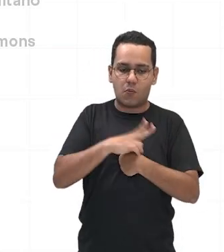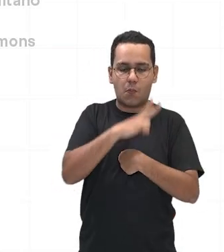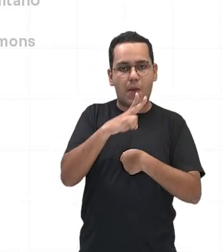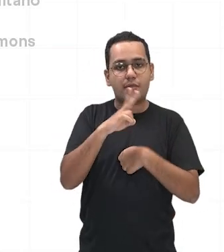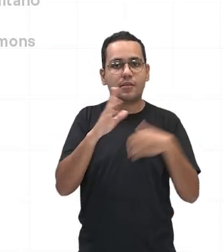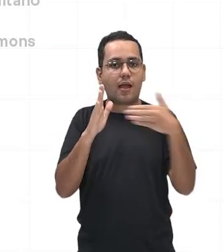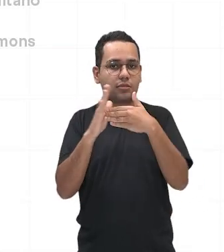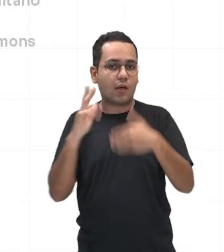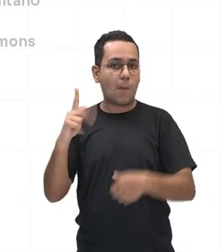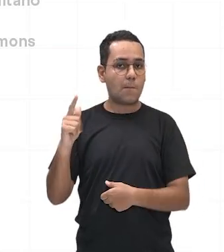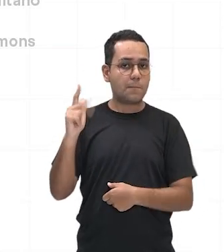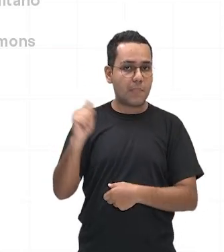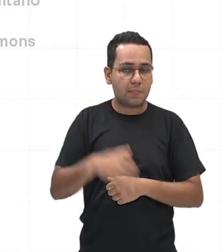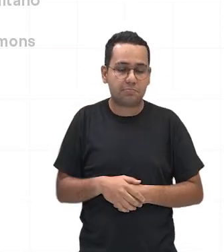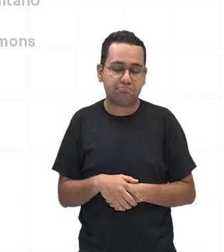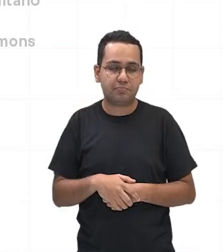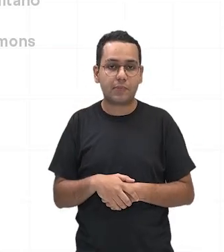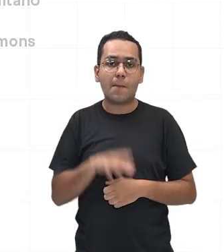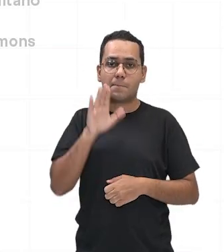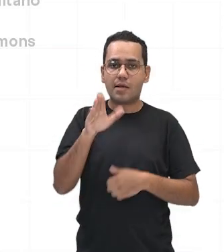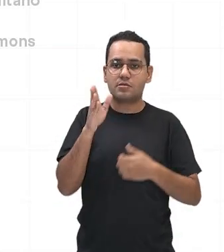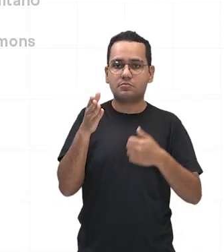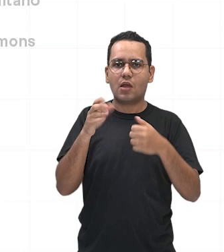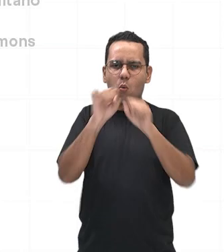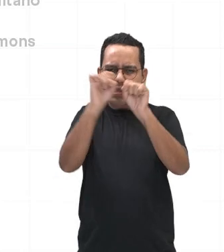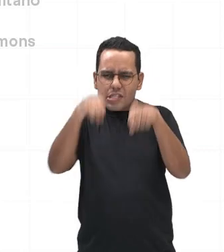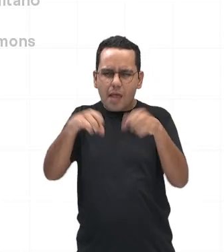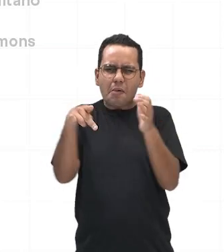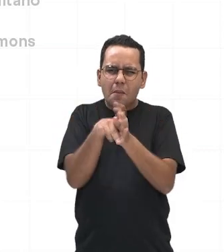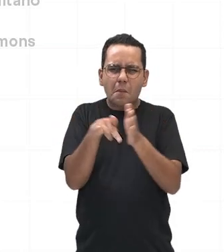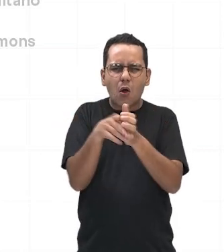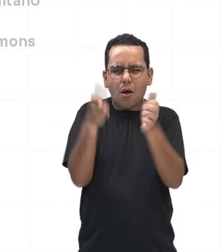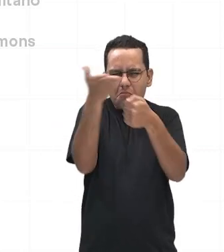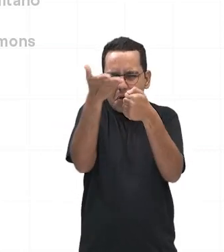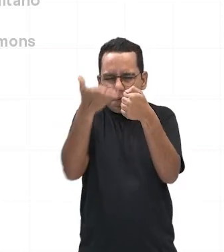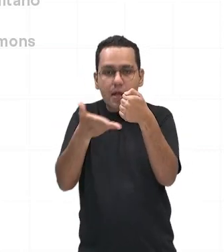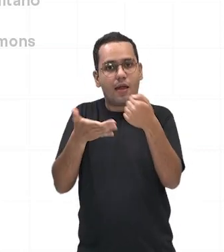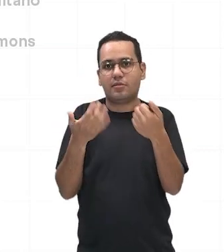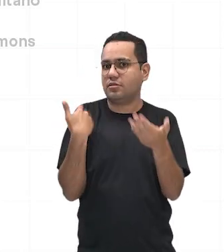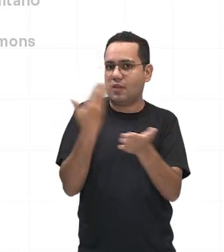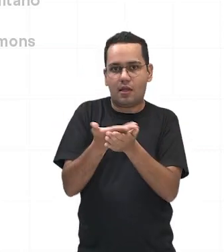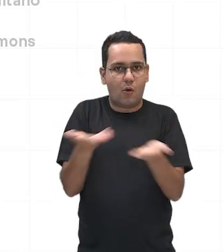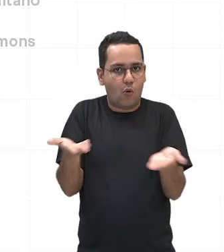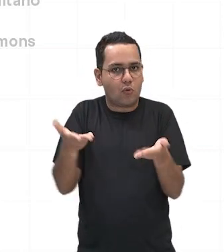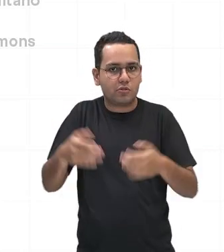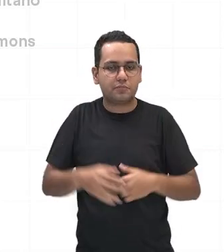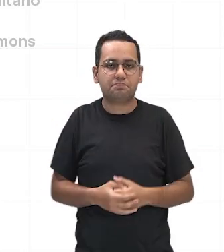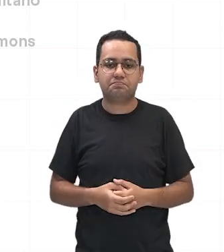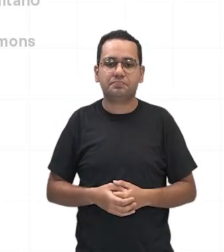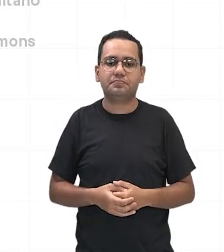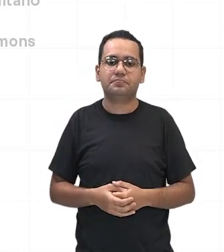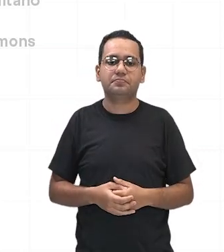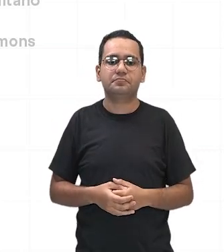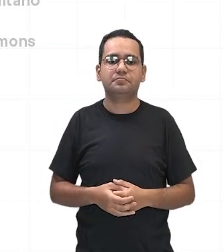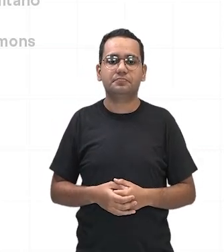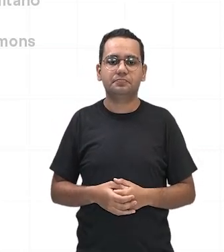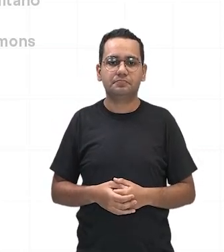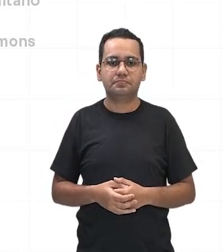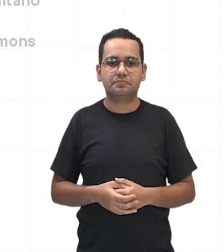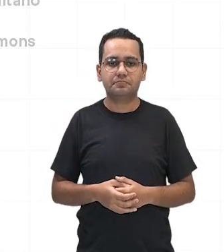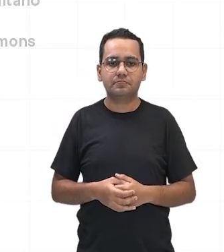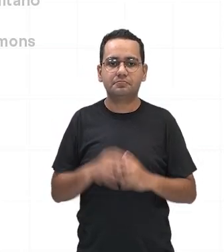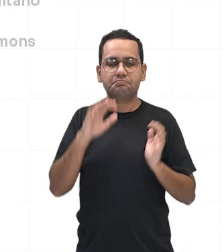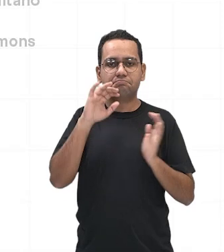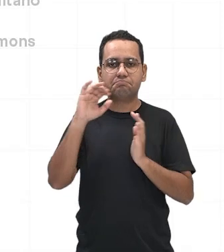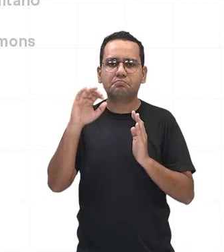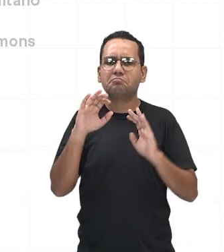basicamente a mesma até os dias atuais. Então, vamos ver como é que é, então, esse clero secular, né? Ela é formada,